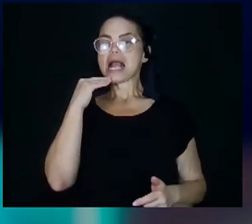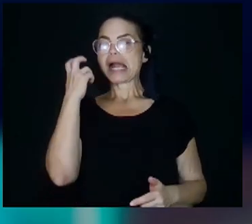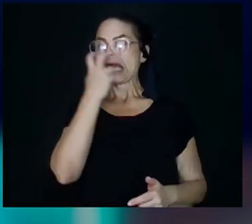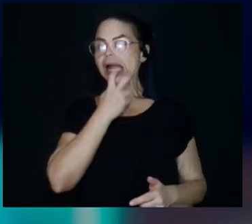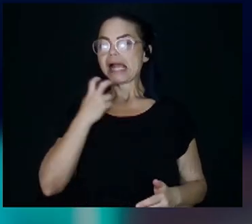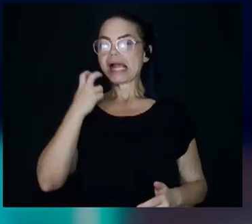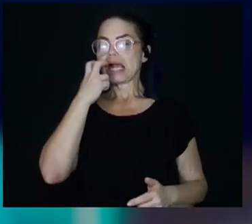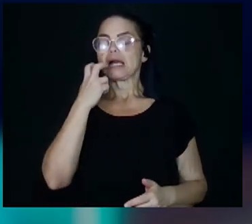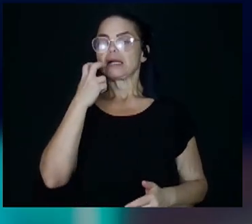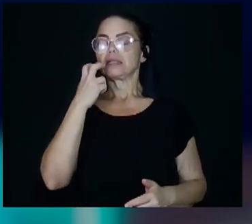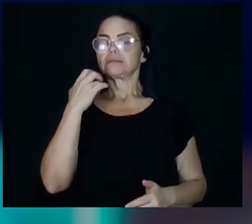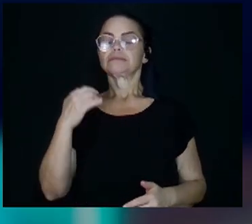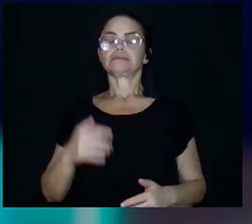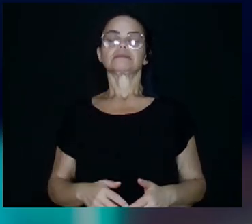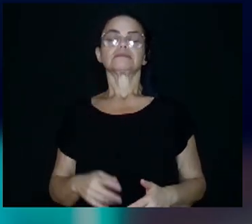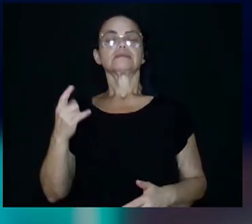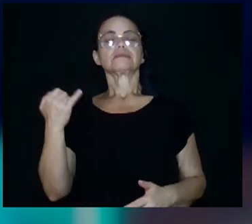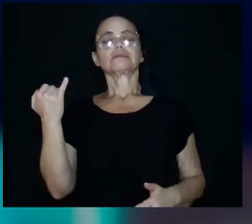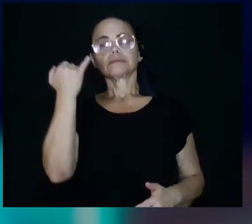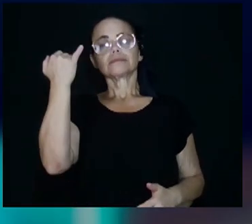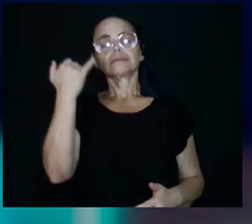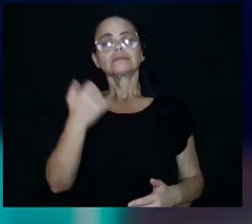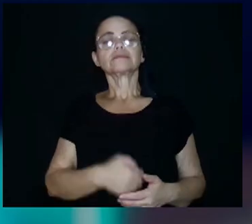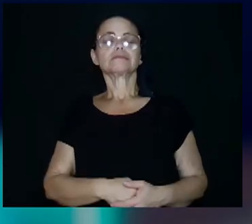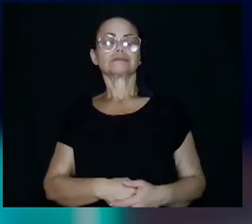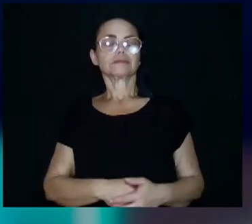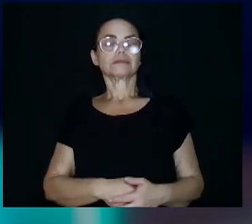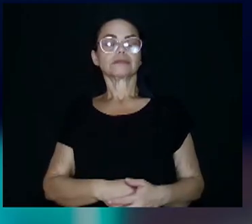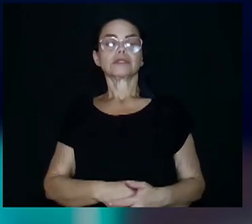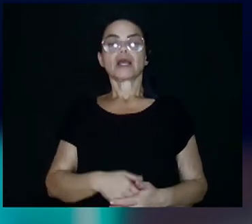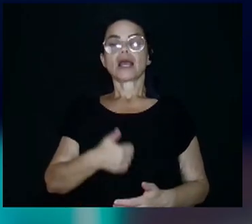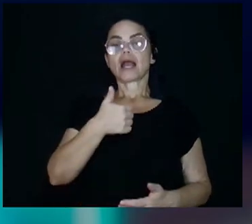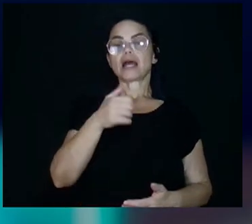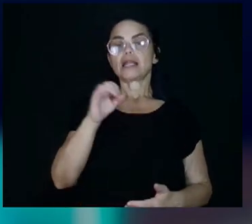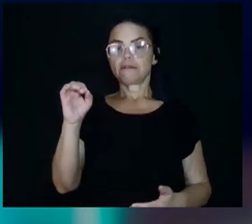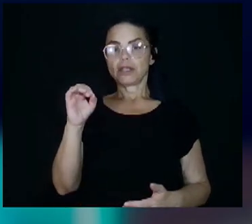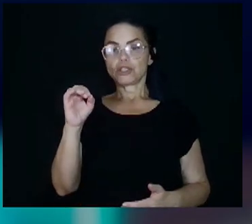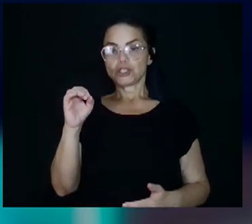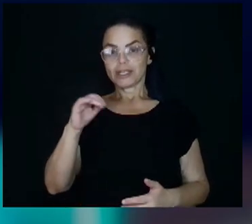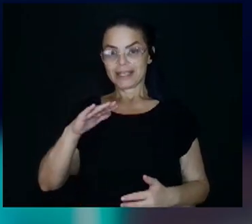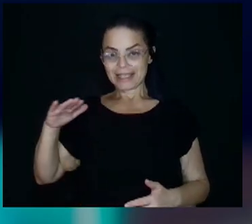é entender que a gente precisa sair daquele discurso de que a gagueira